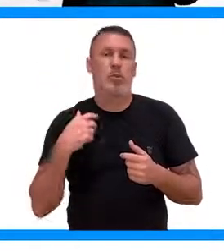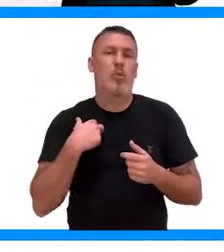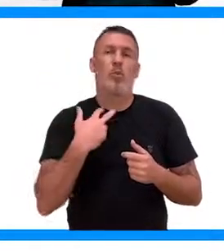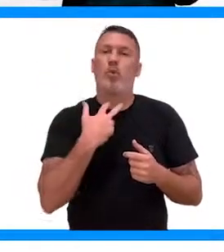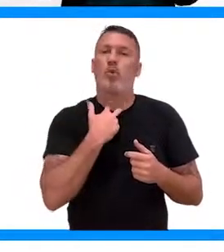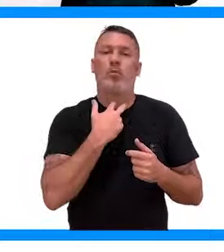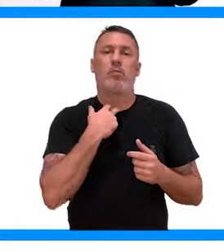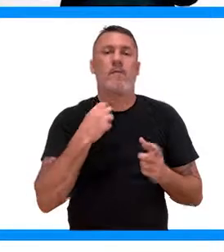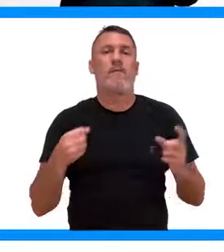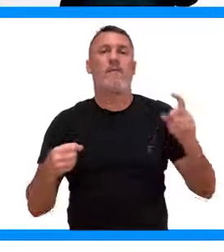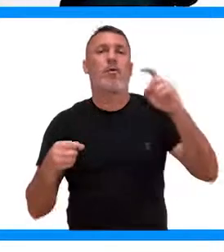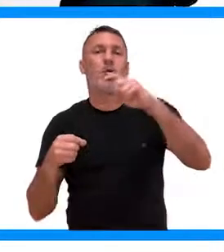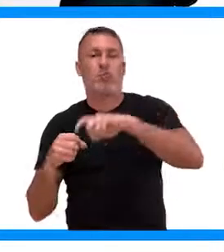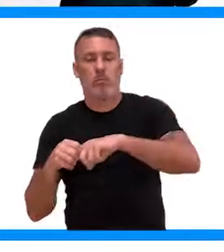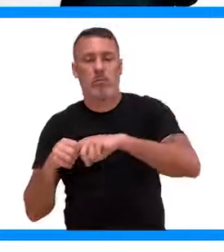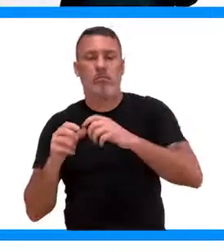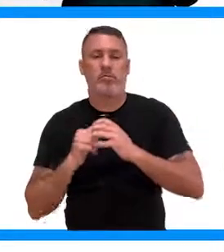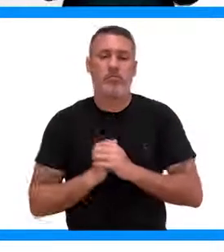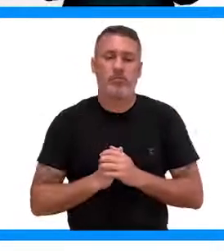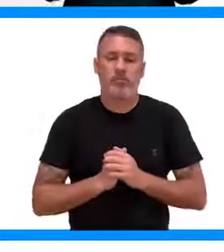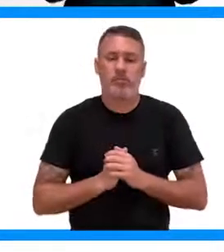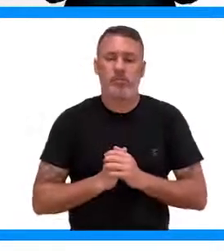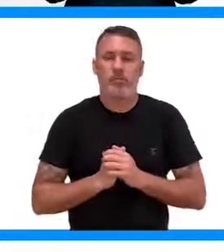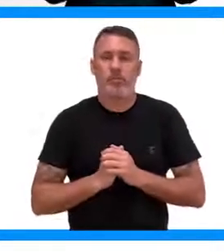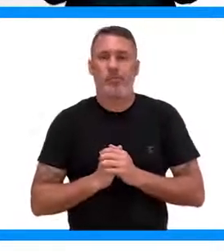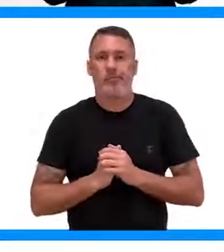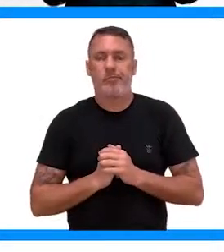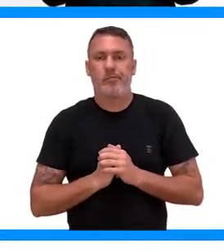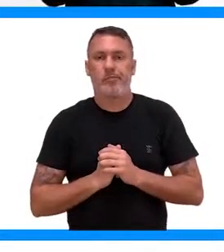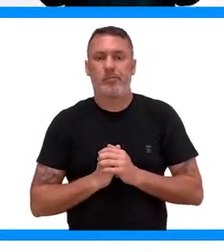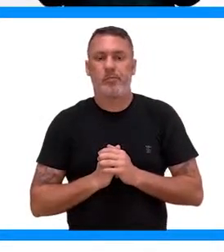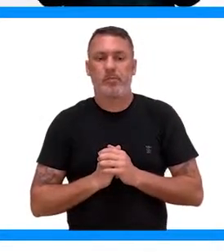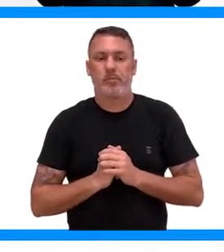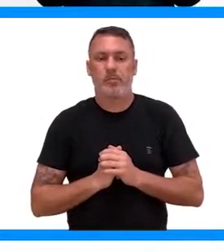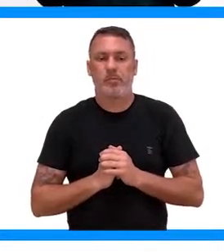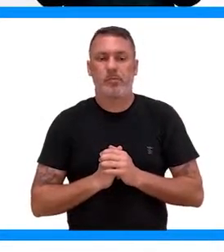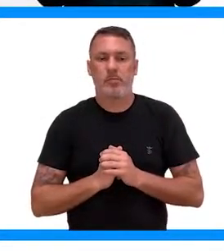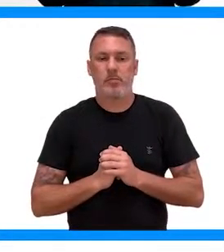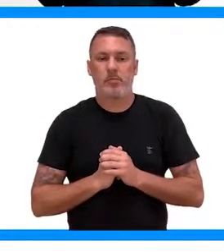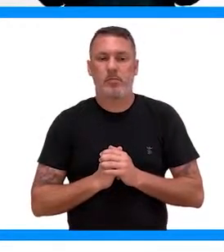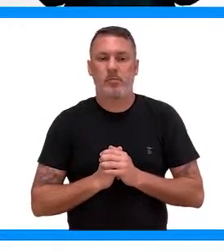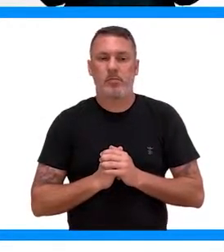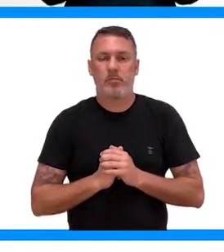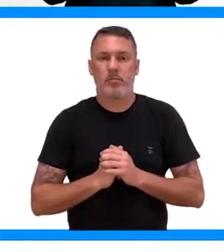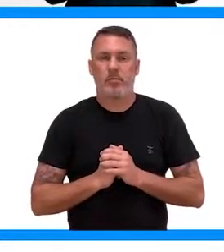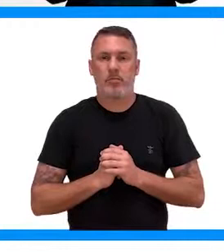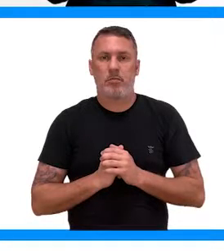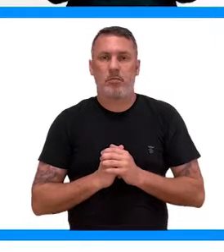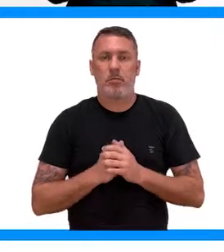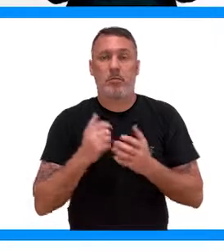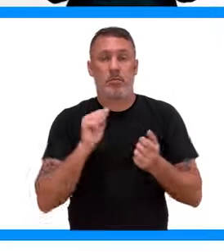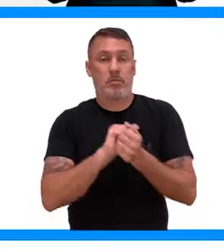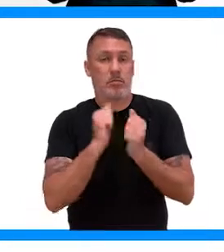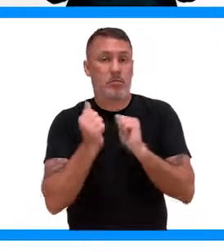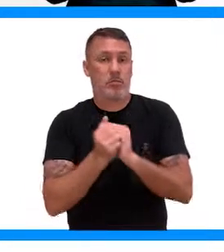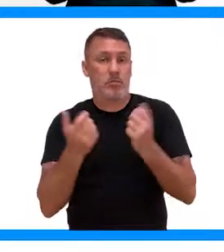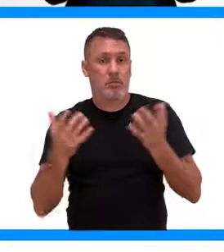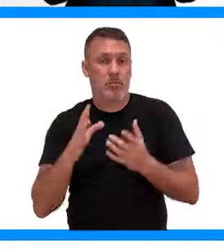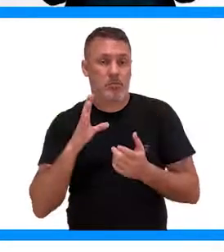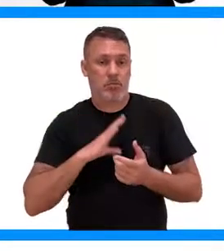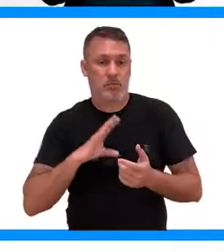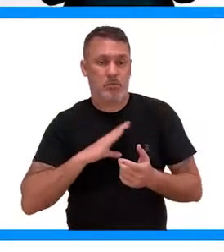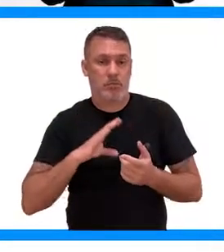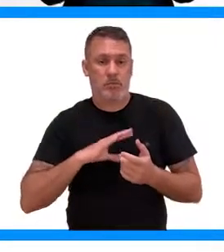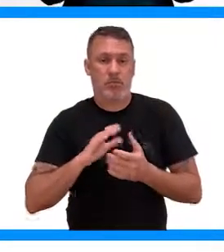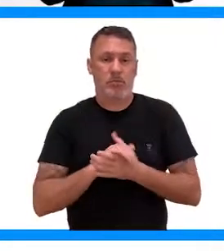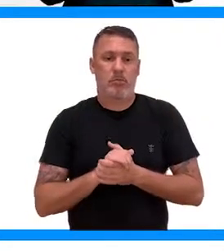e não pode voltar. Mis hijos no hablan conmigo, outro idioma han aprendido e olvidado